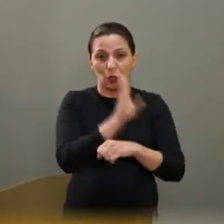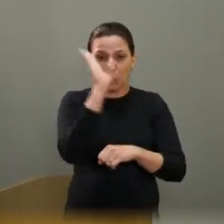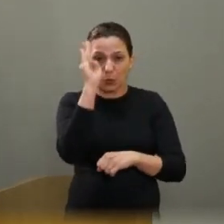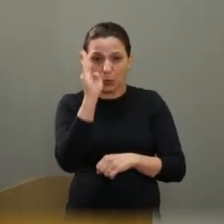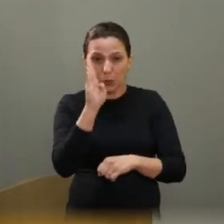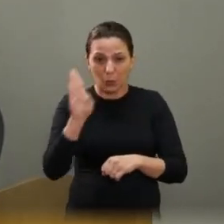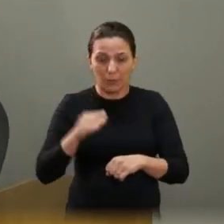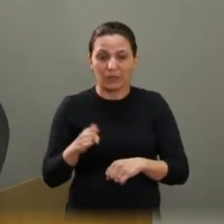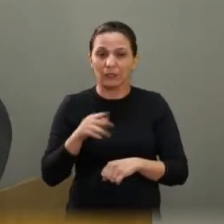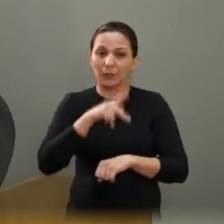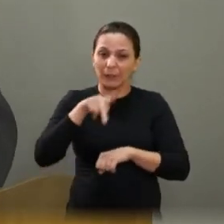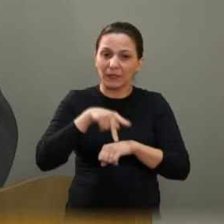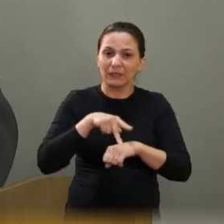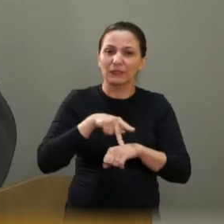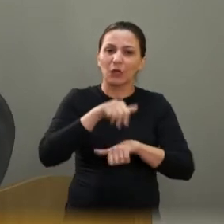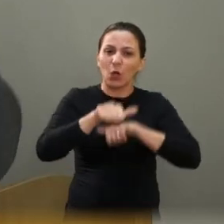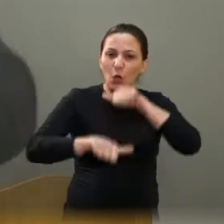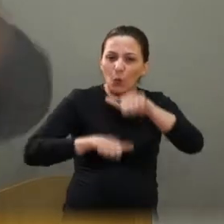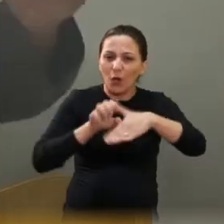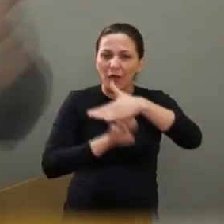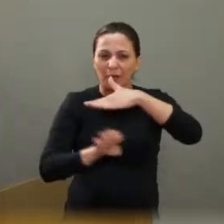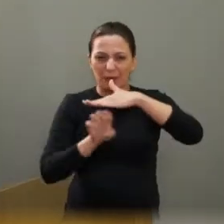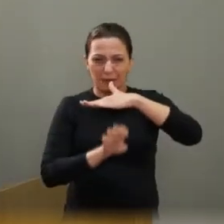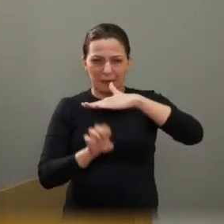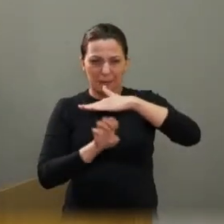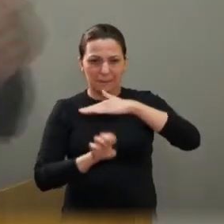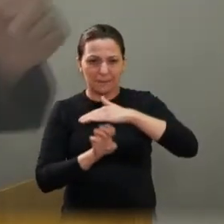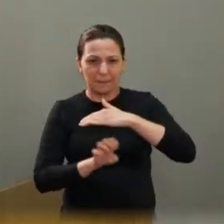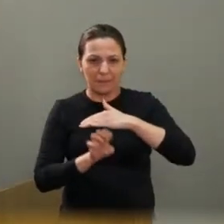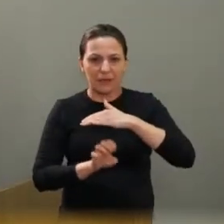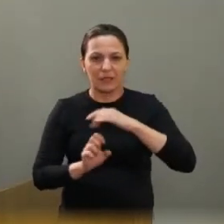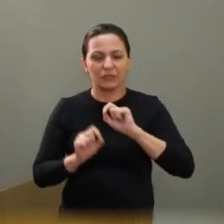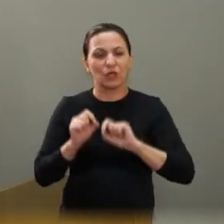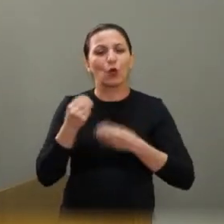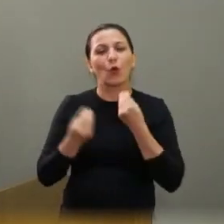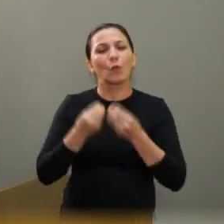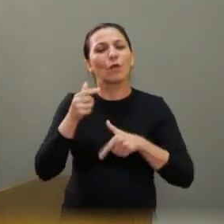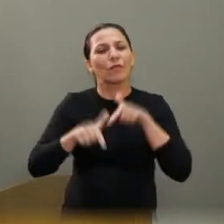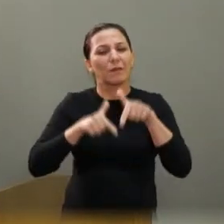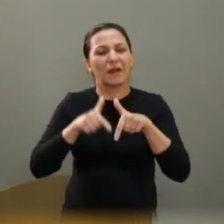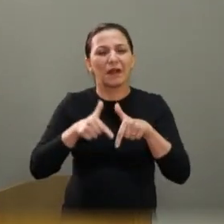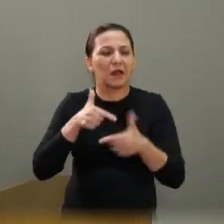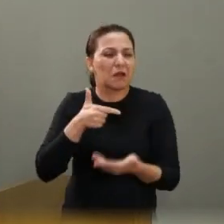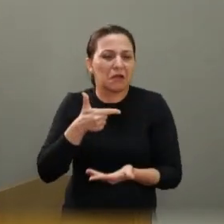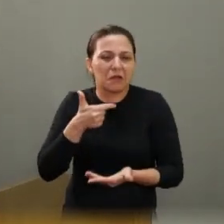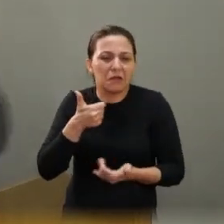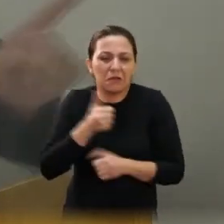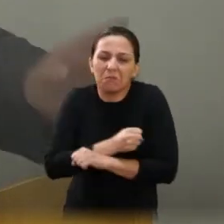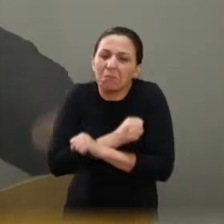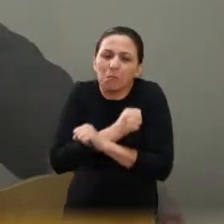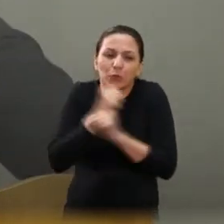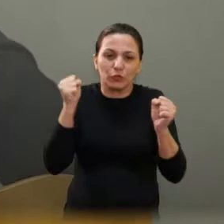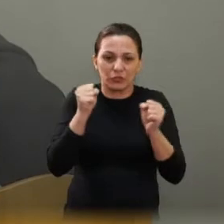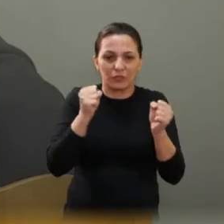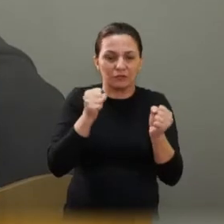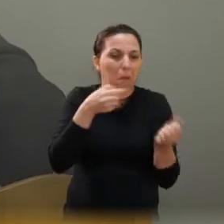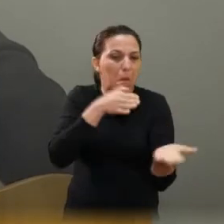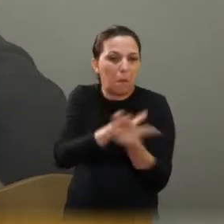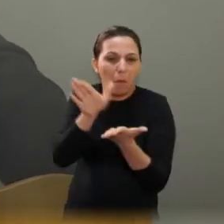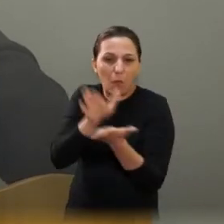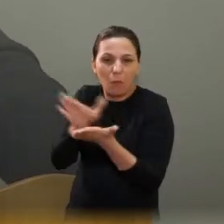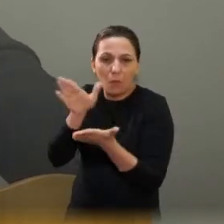multa muito essas empresas não dorme condições para as empresas a trabalharem eu não tenho que